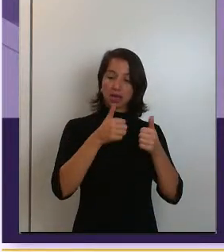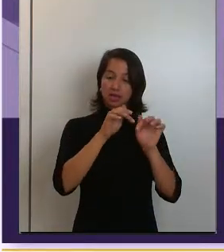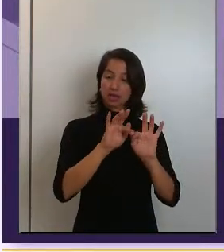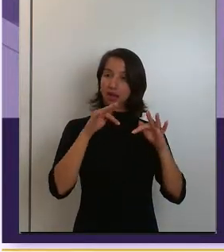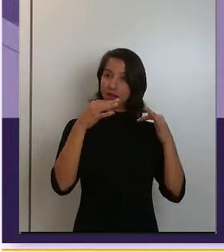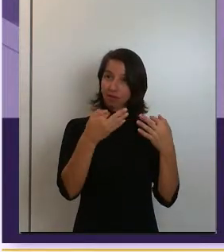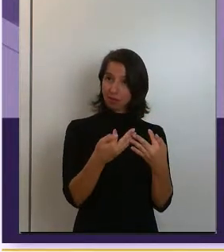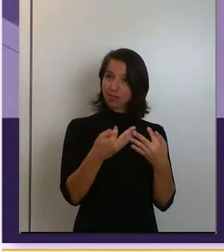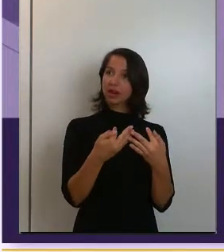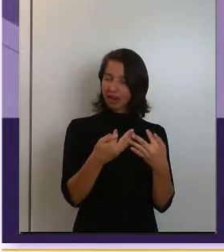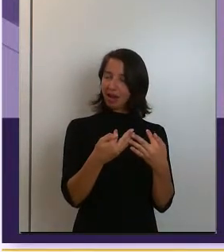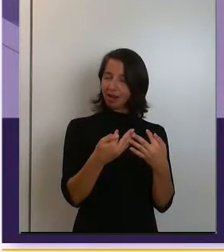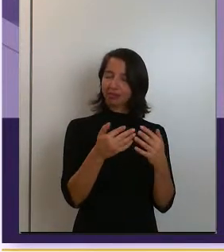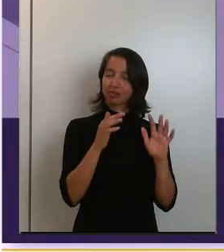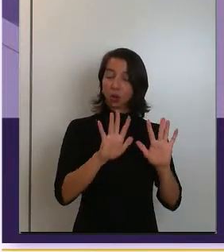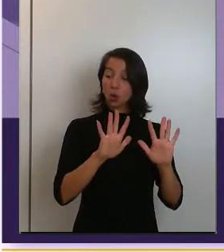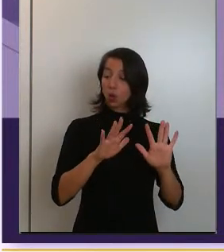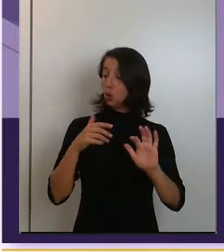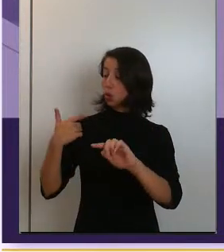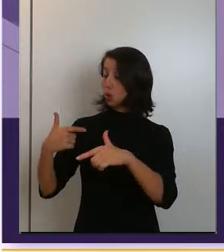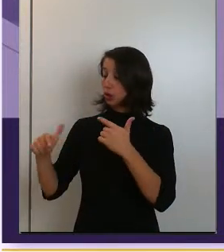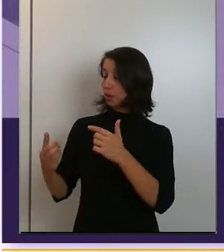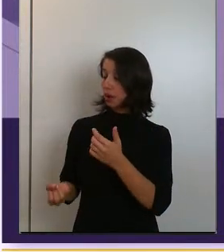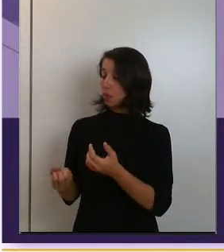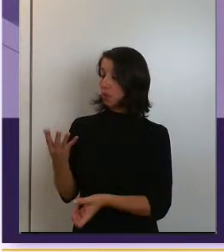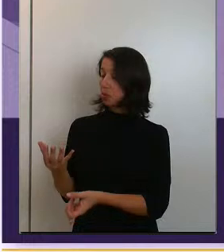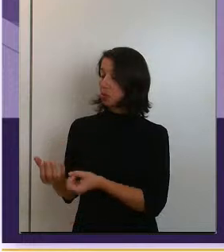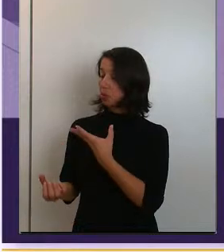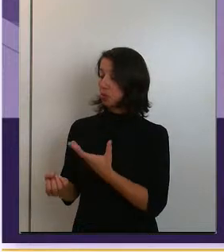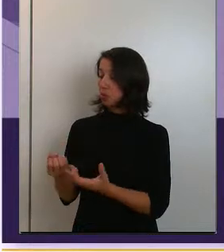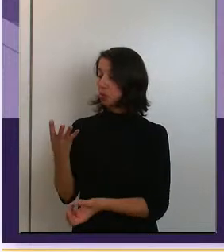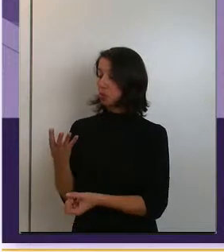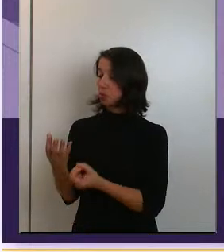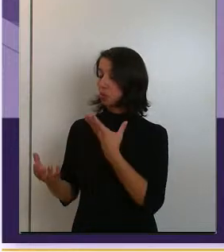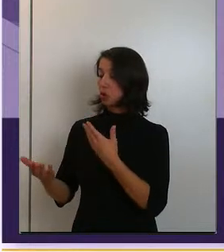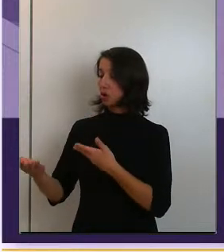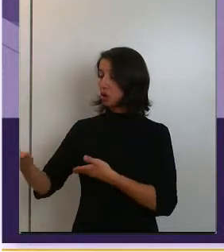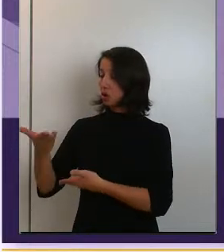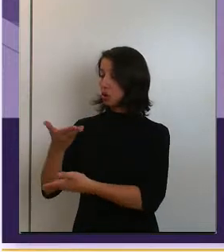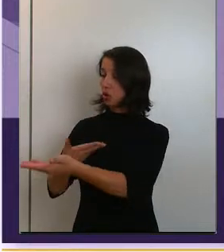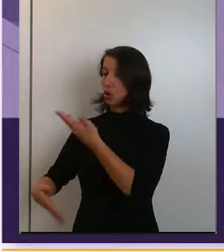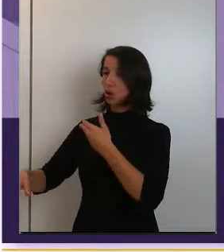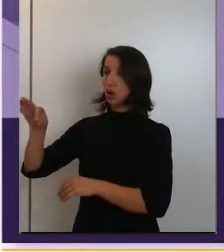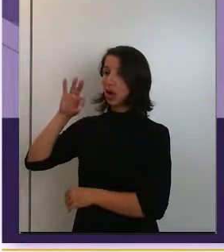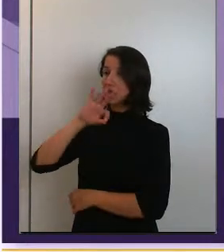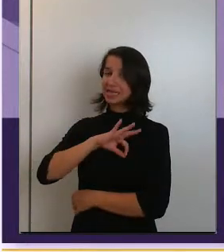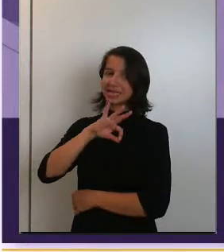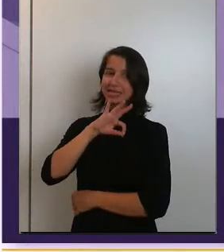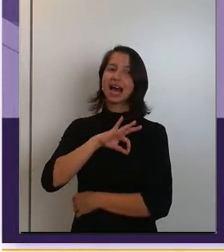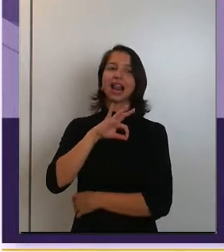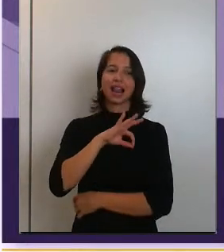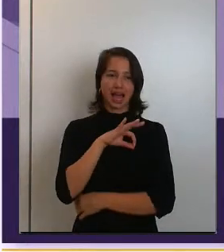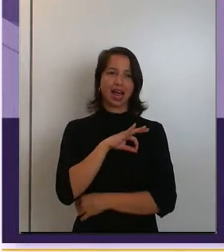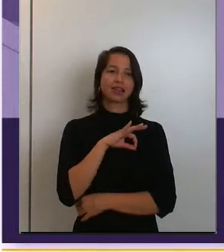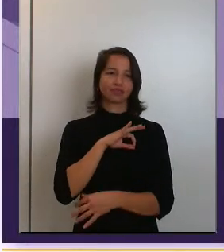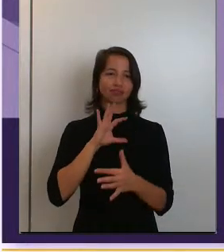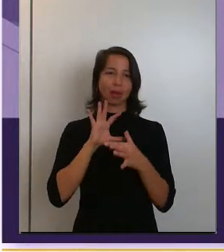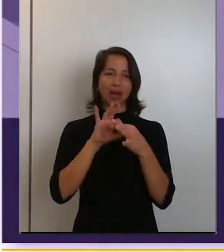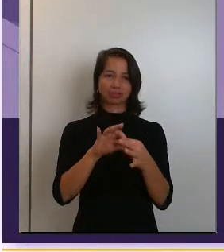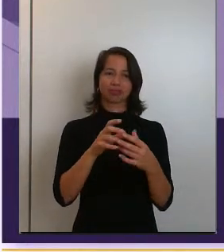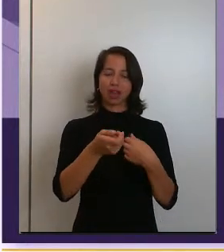trabalho produtivo ele se liga diretamente ao recebimento de um salário, a um processo mais ligado aí à economia de